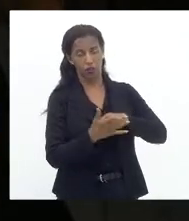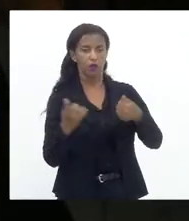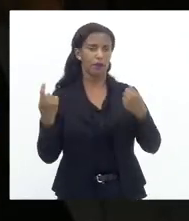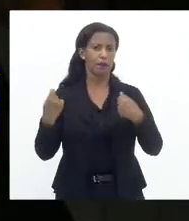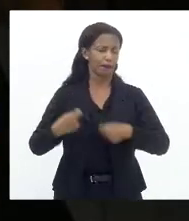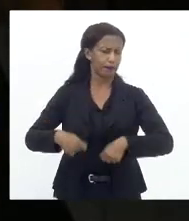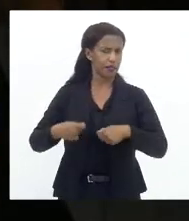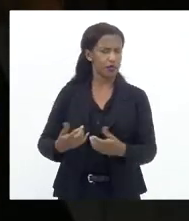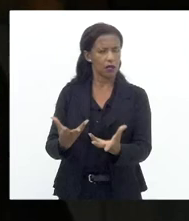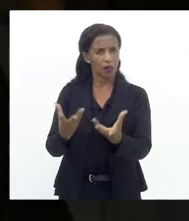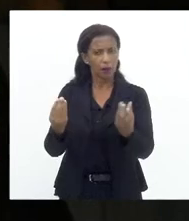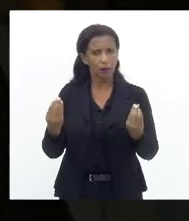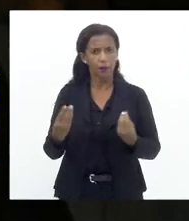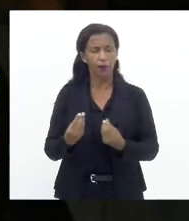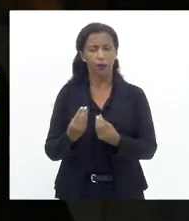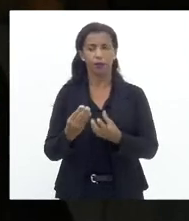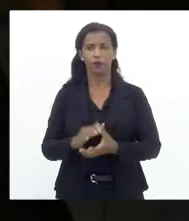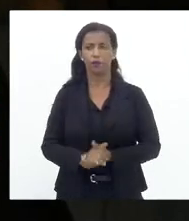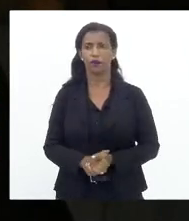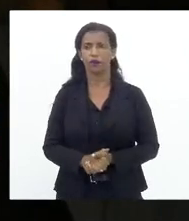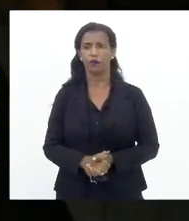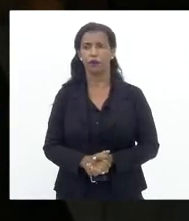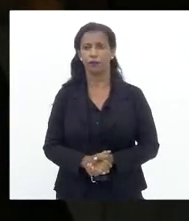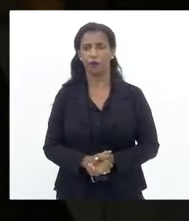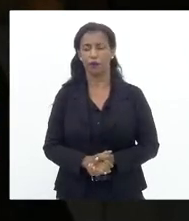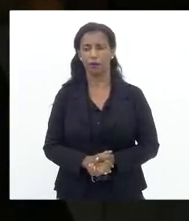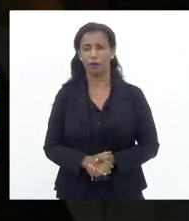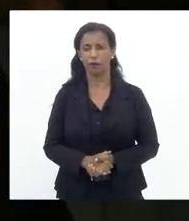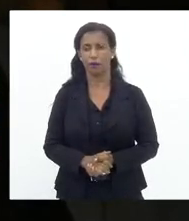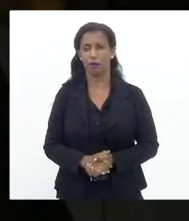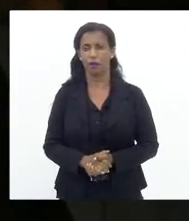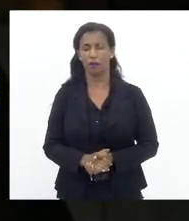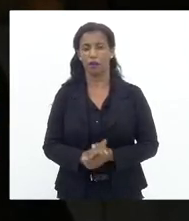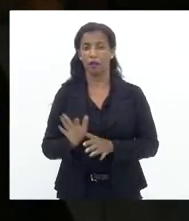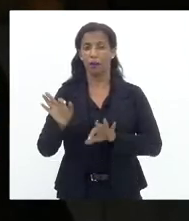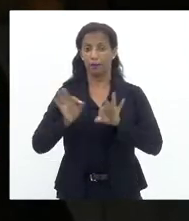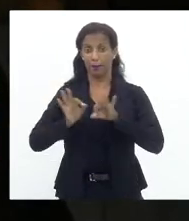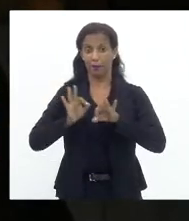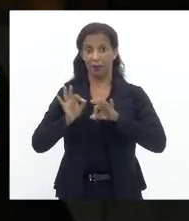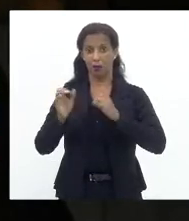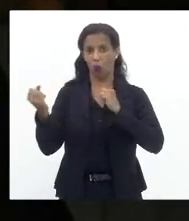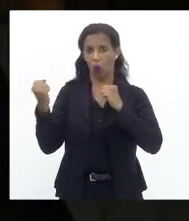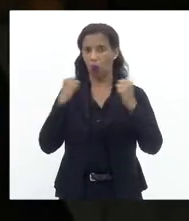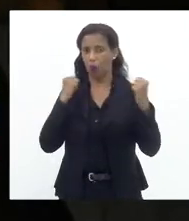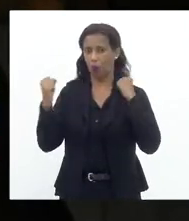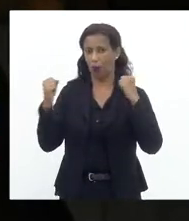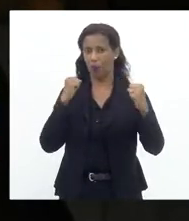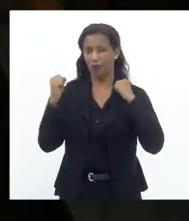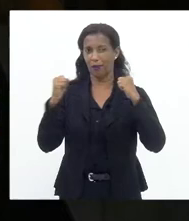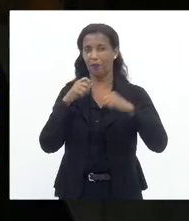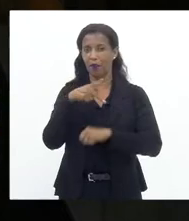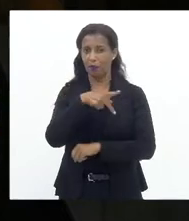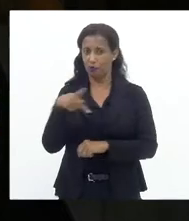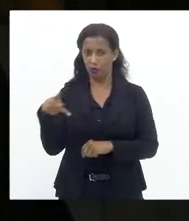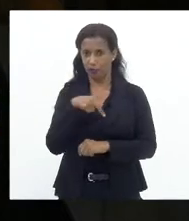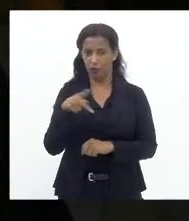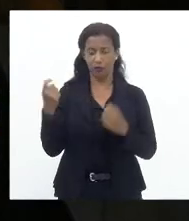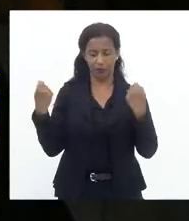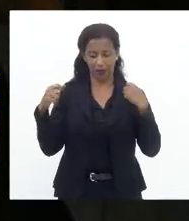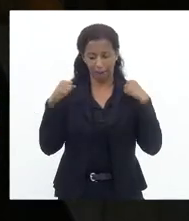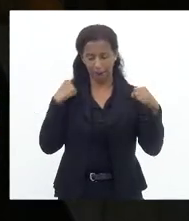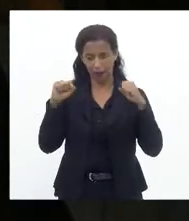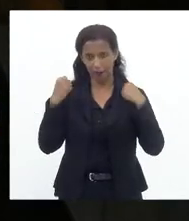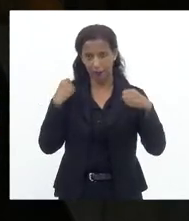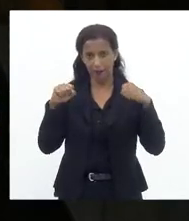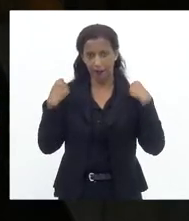precisará muito de um preparador físico um professor educação físico